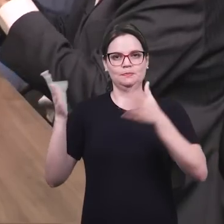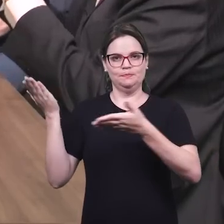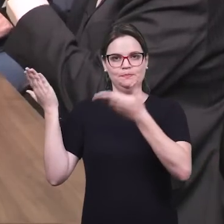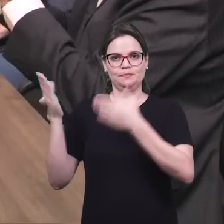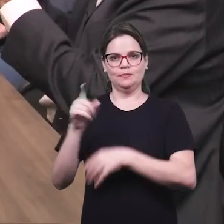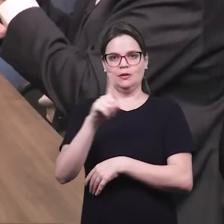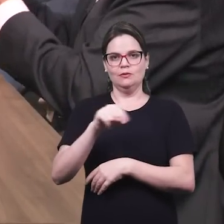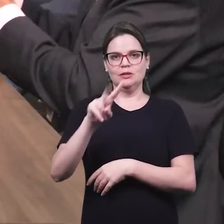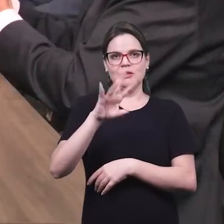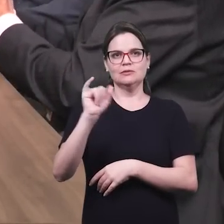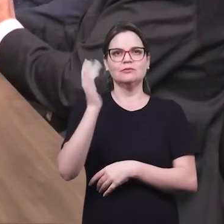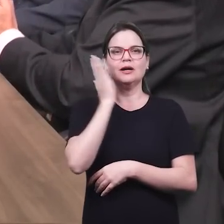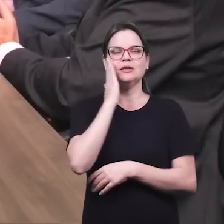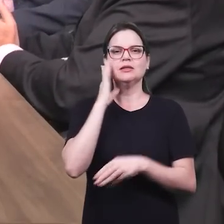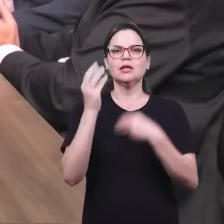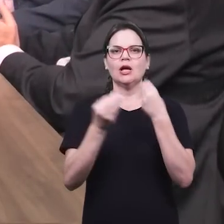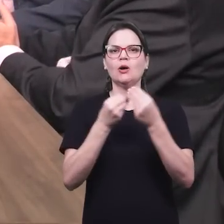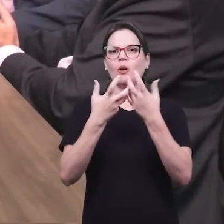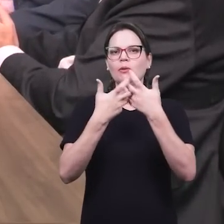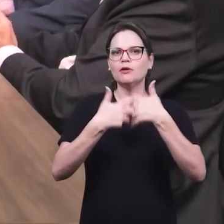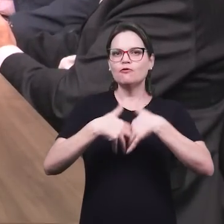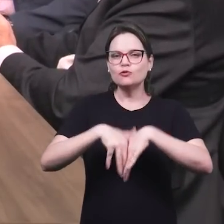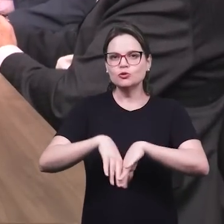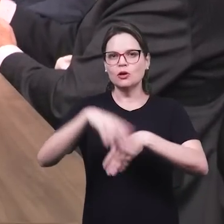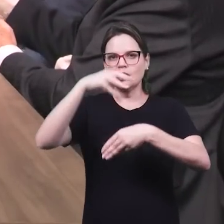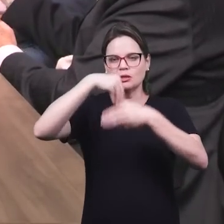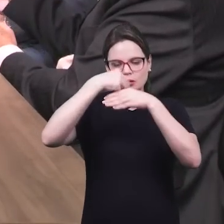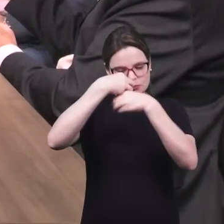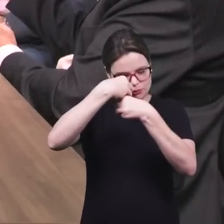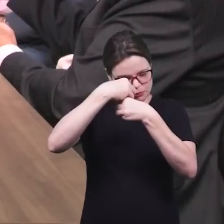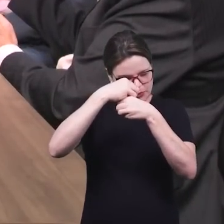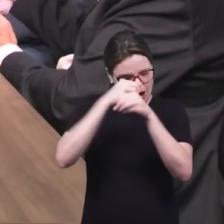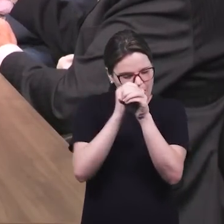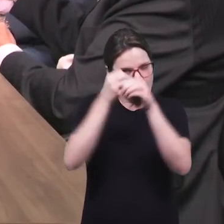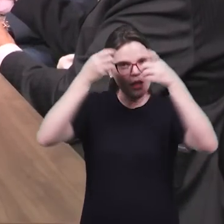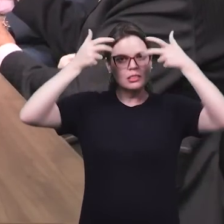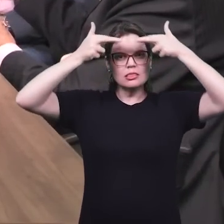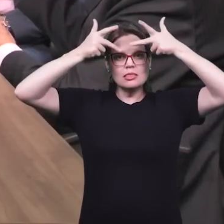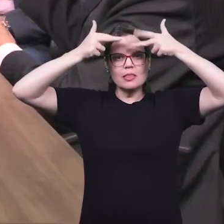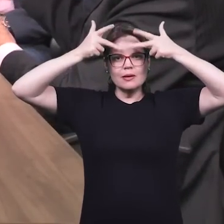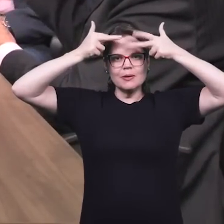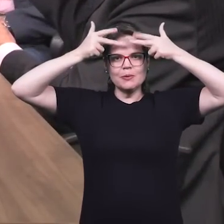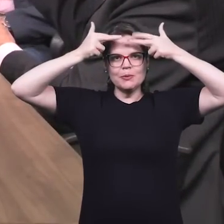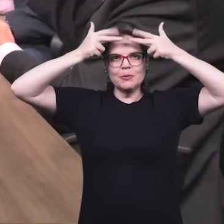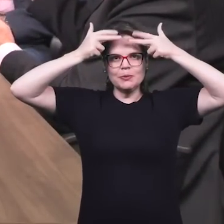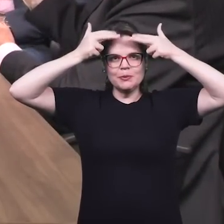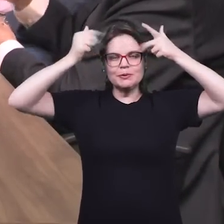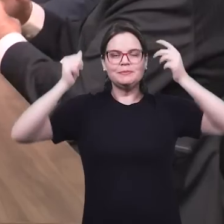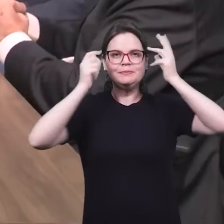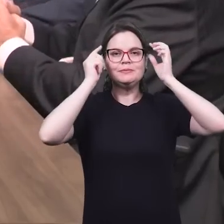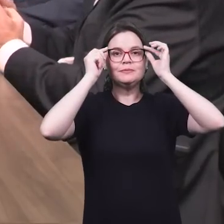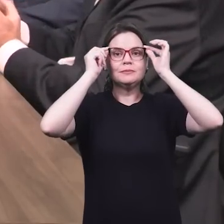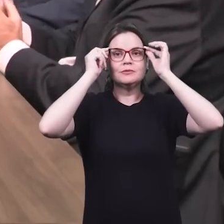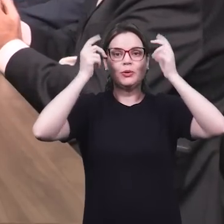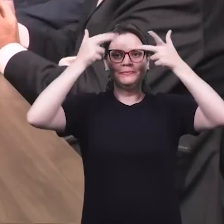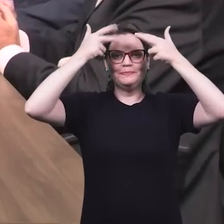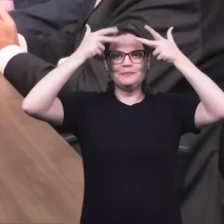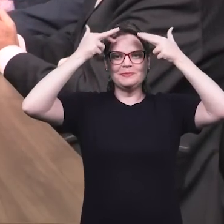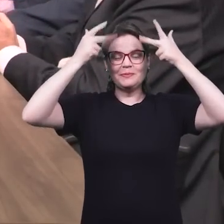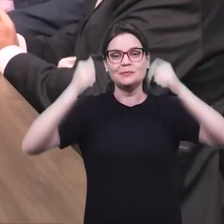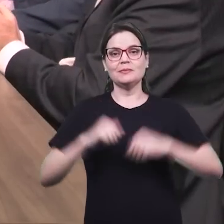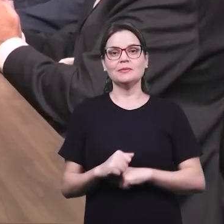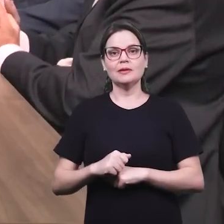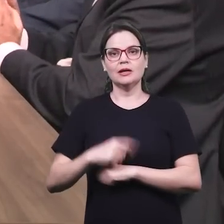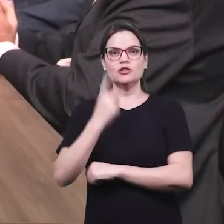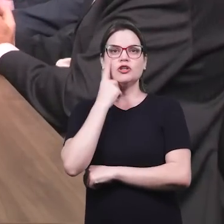entender aprofundando no universo microscópico. Então, essa microscopia, que já é uma